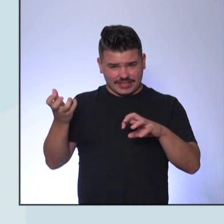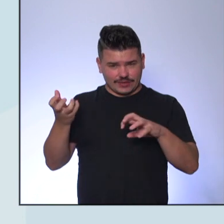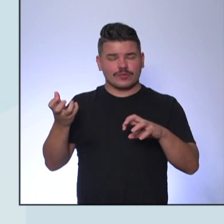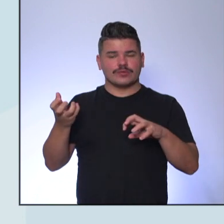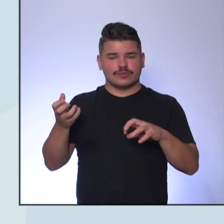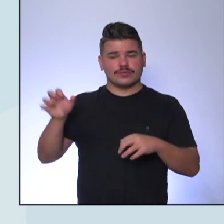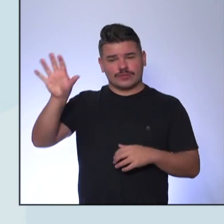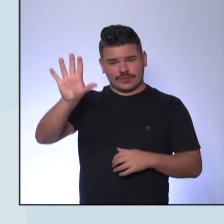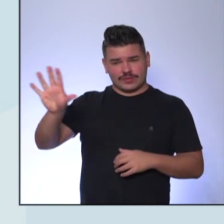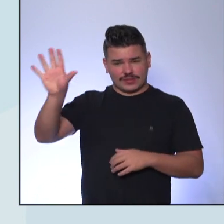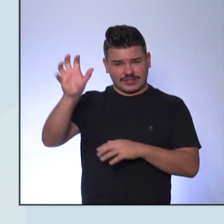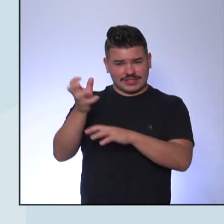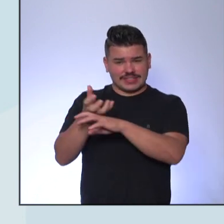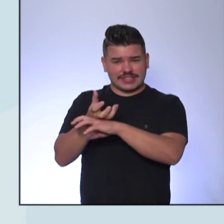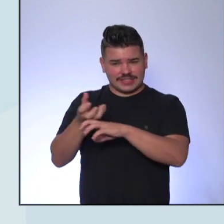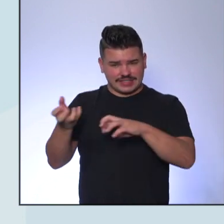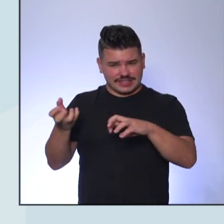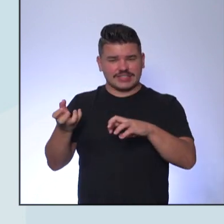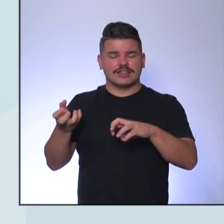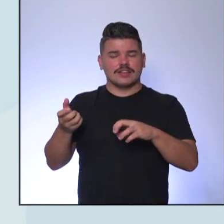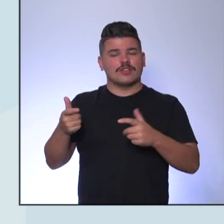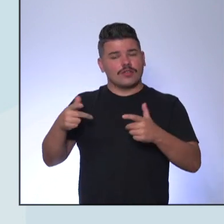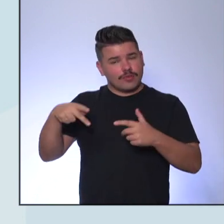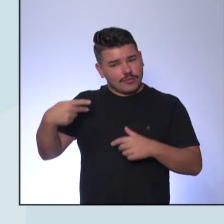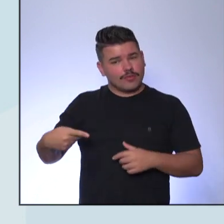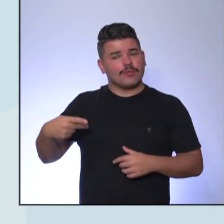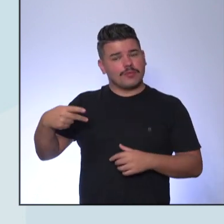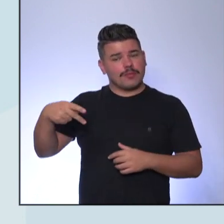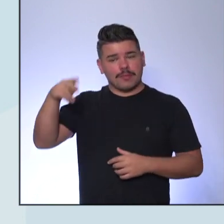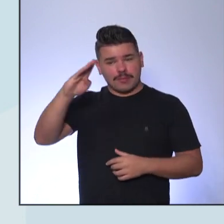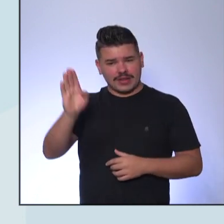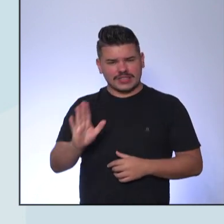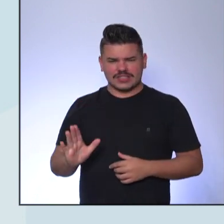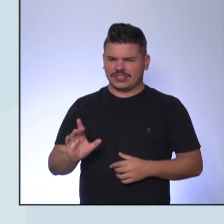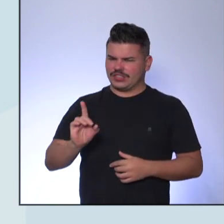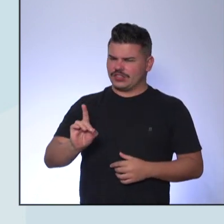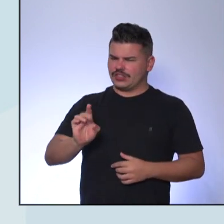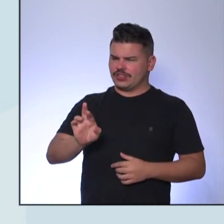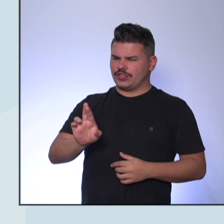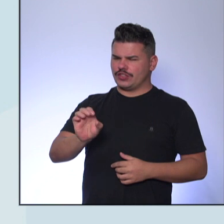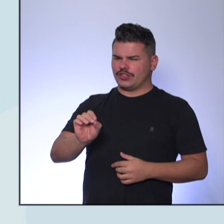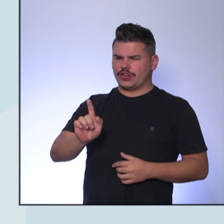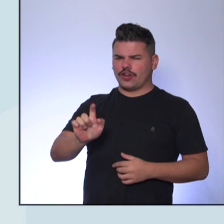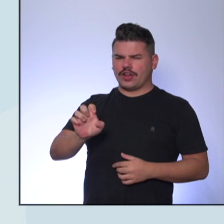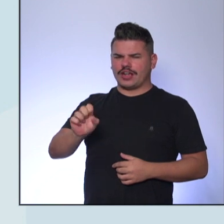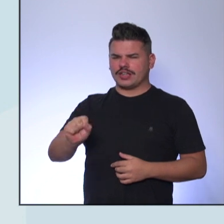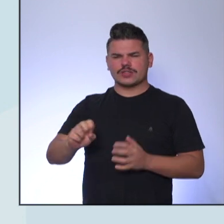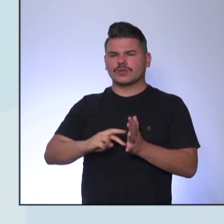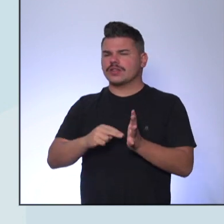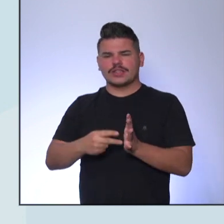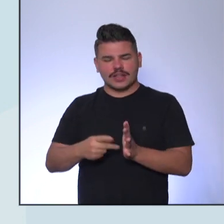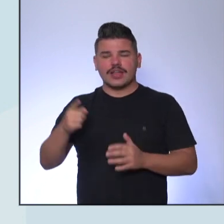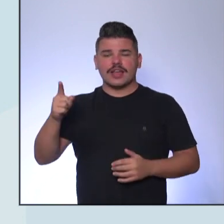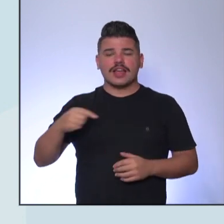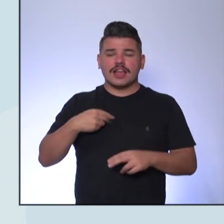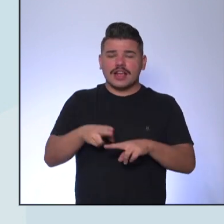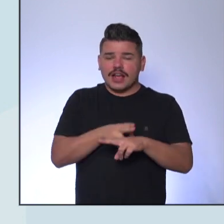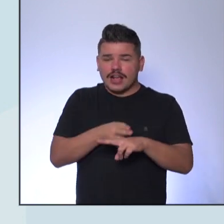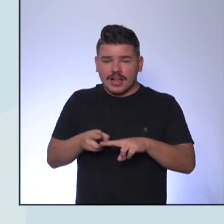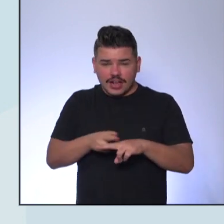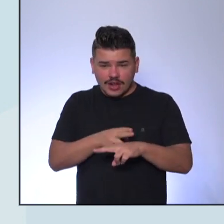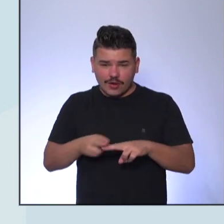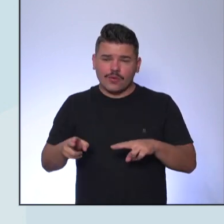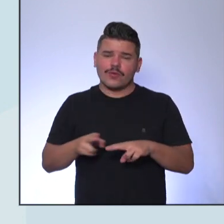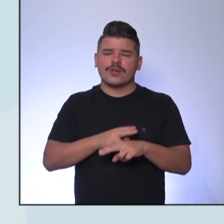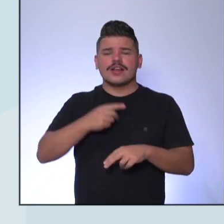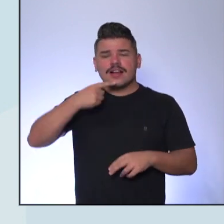no sertão do país. E o que são essas drogas do sertão? Cacau, canela, castanha,